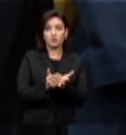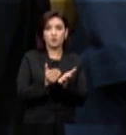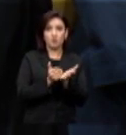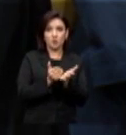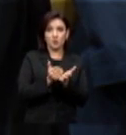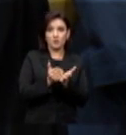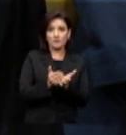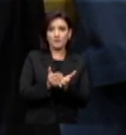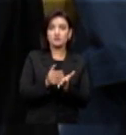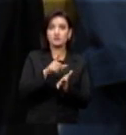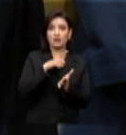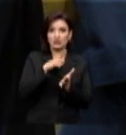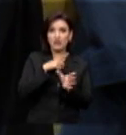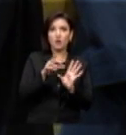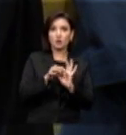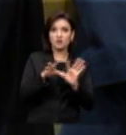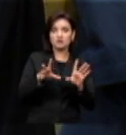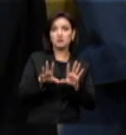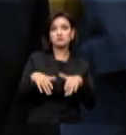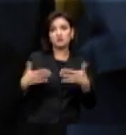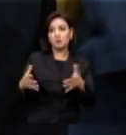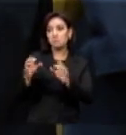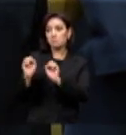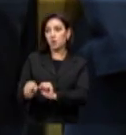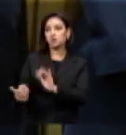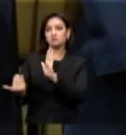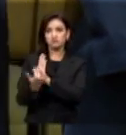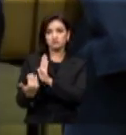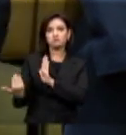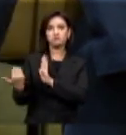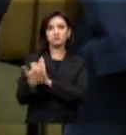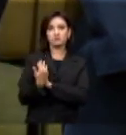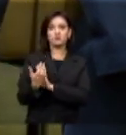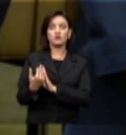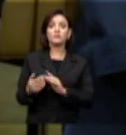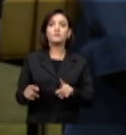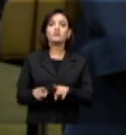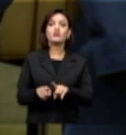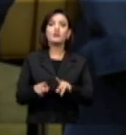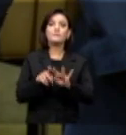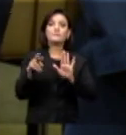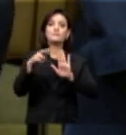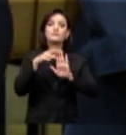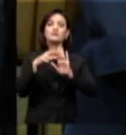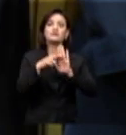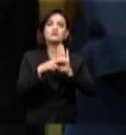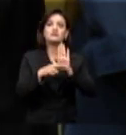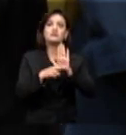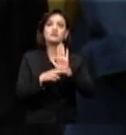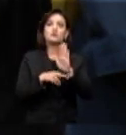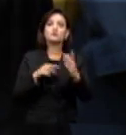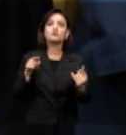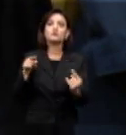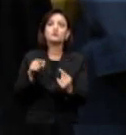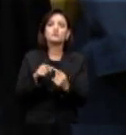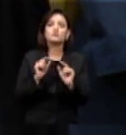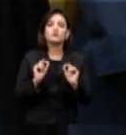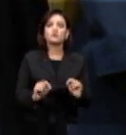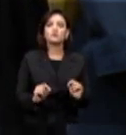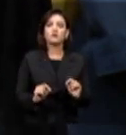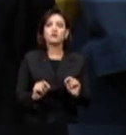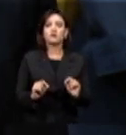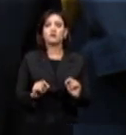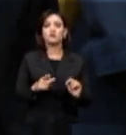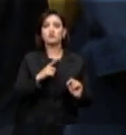autorização para prorrogar. Mais do que isso, critérios objetivos de cumprimento da